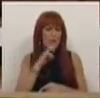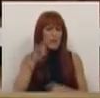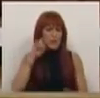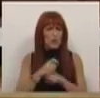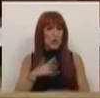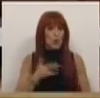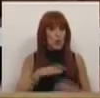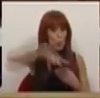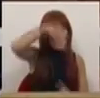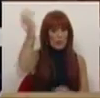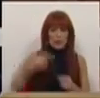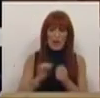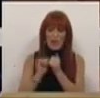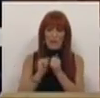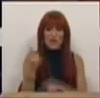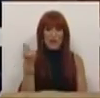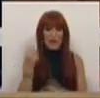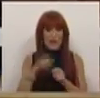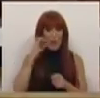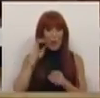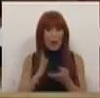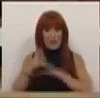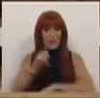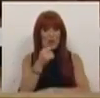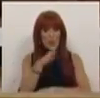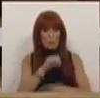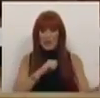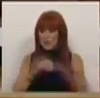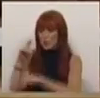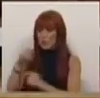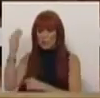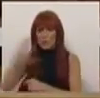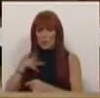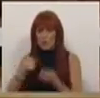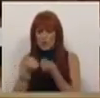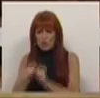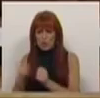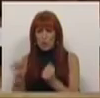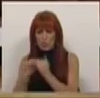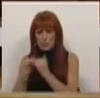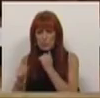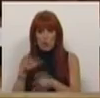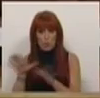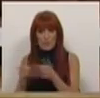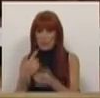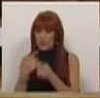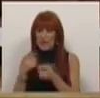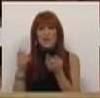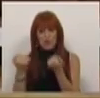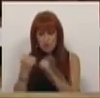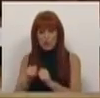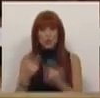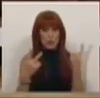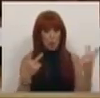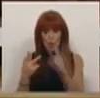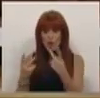supervisor de Dubai sobre lavagem de dinheiro angolano através do BES e que o Banco de Portugal escondeu de documentação da Comissão de Inquérito. Estes